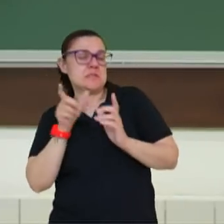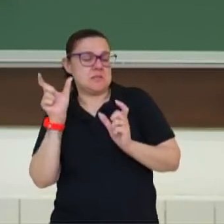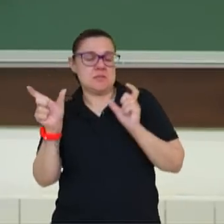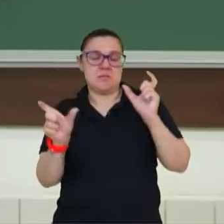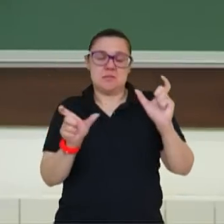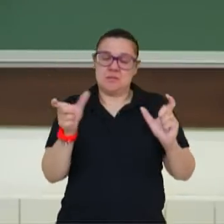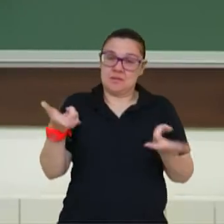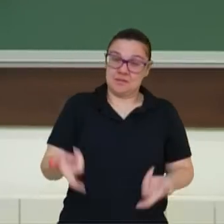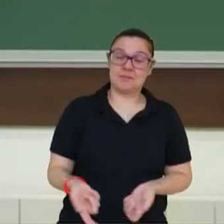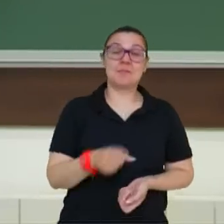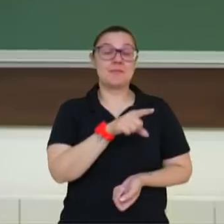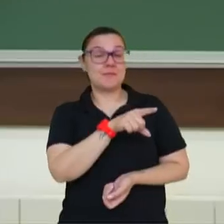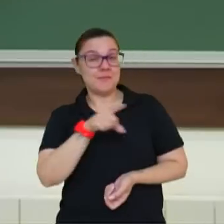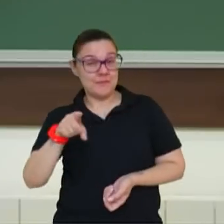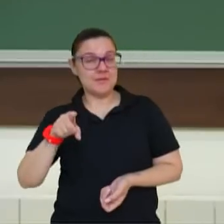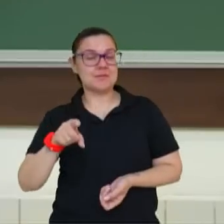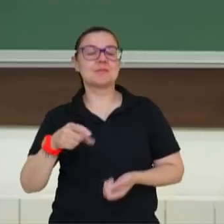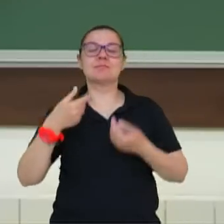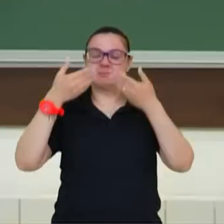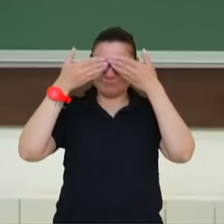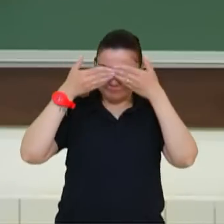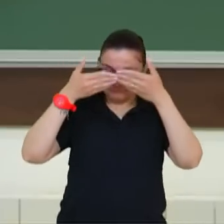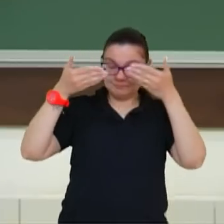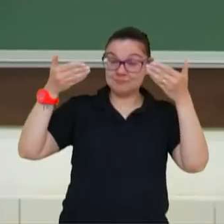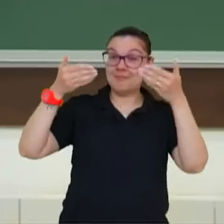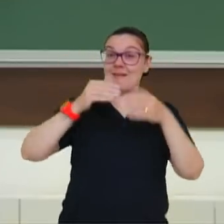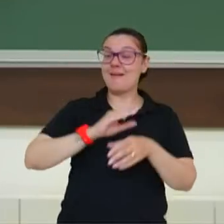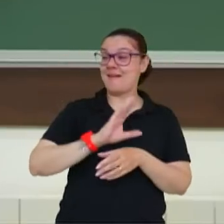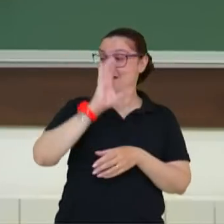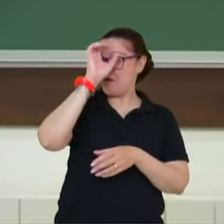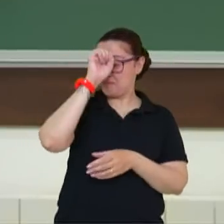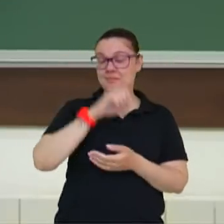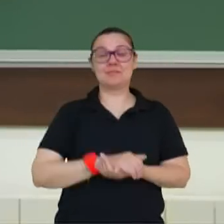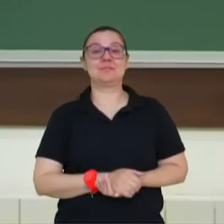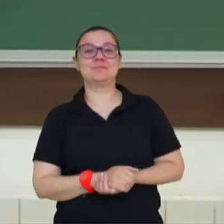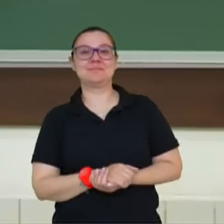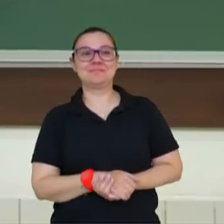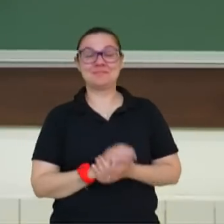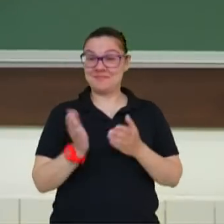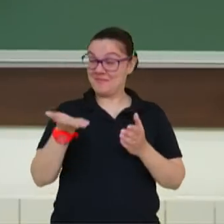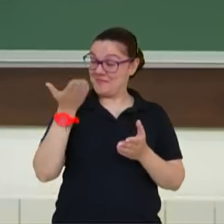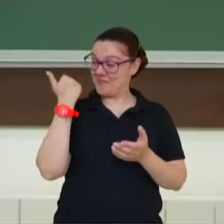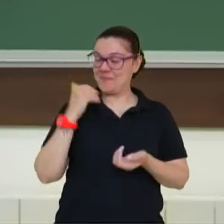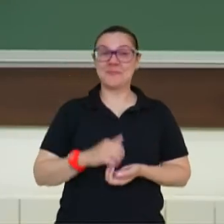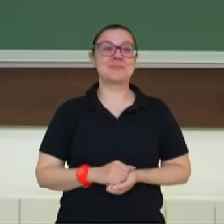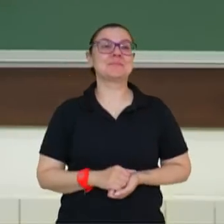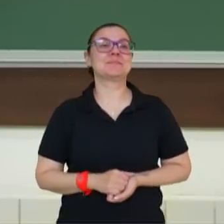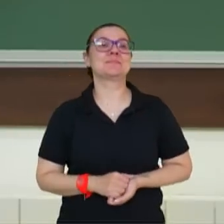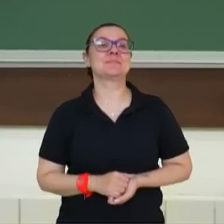E vocês vão sair dessa aula esclarecido sobre esse assunto. Vamos lá?